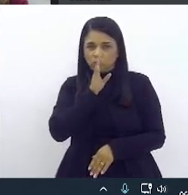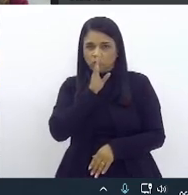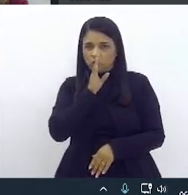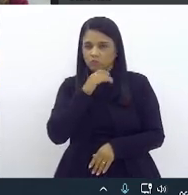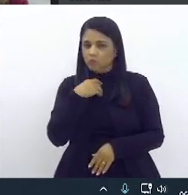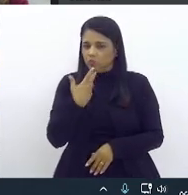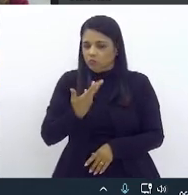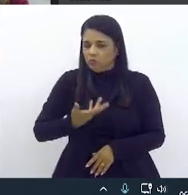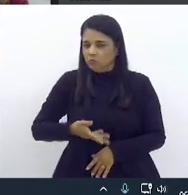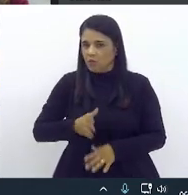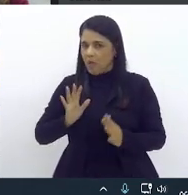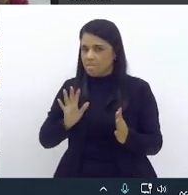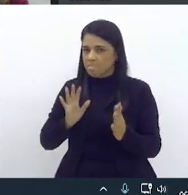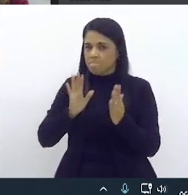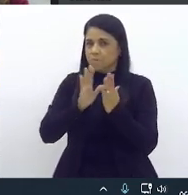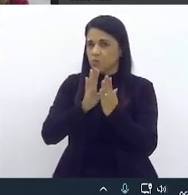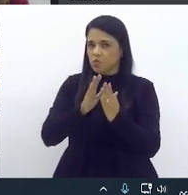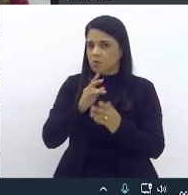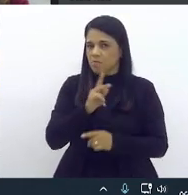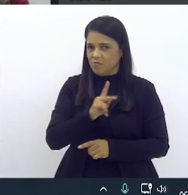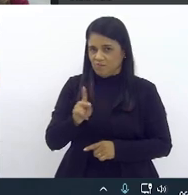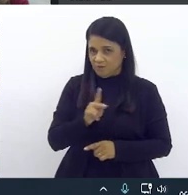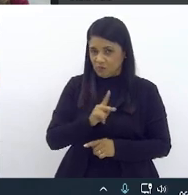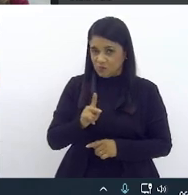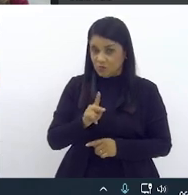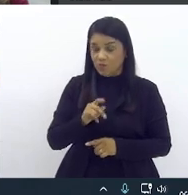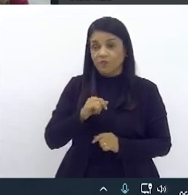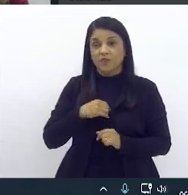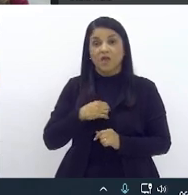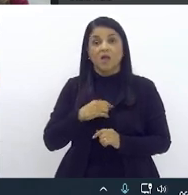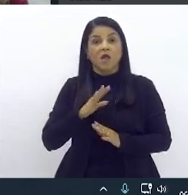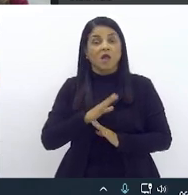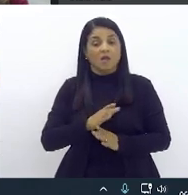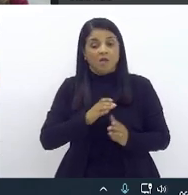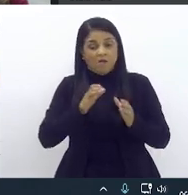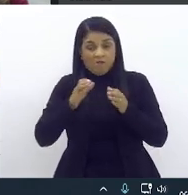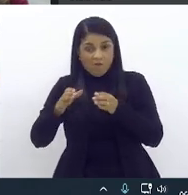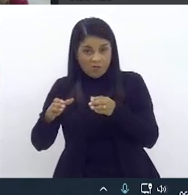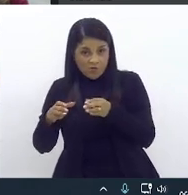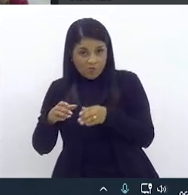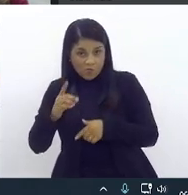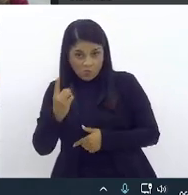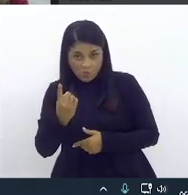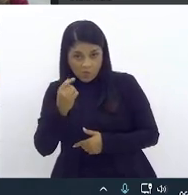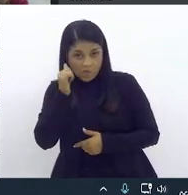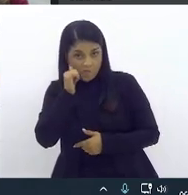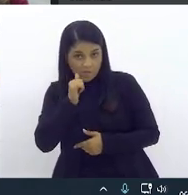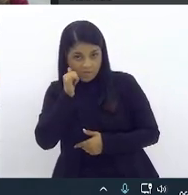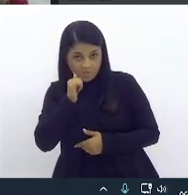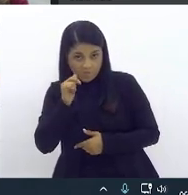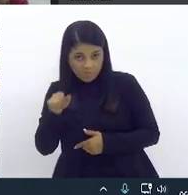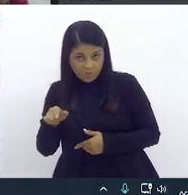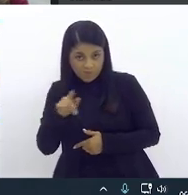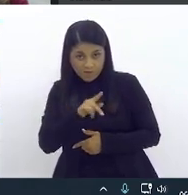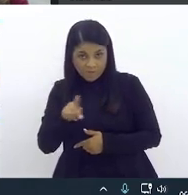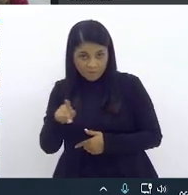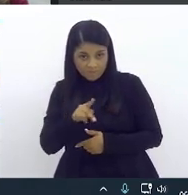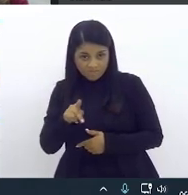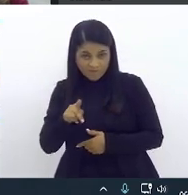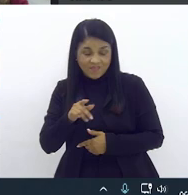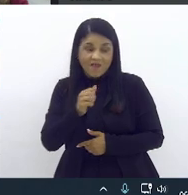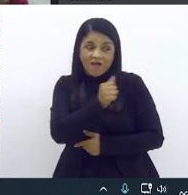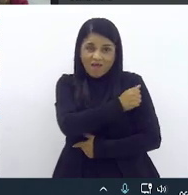enfrentar o professor. Quando é uma professora, tem alunos que